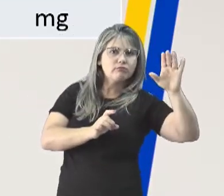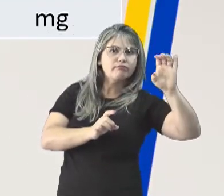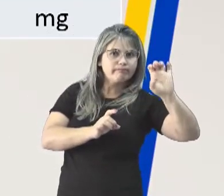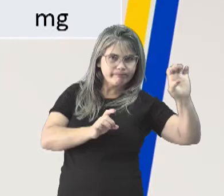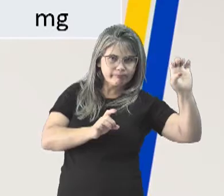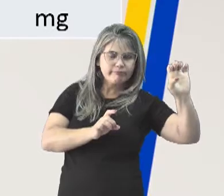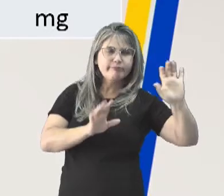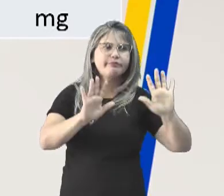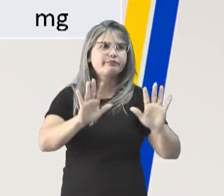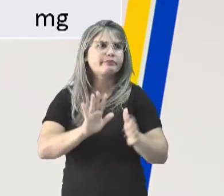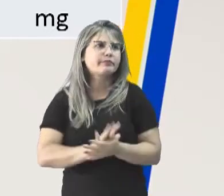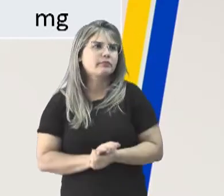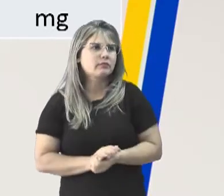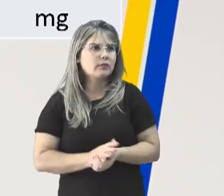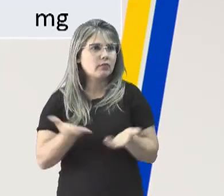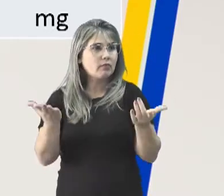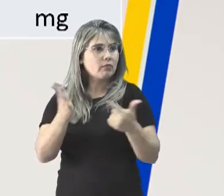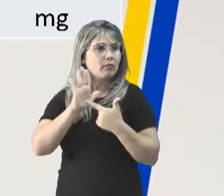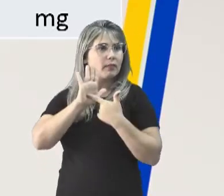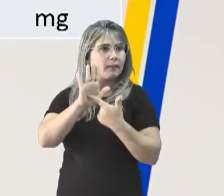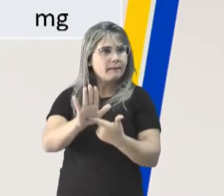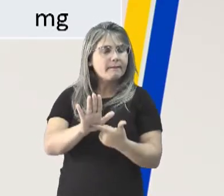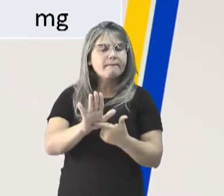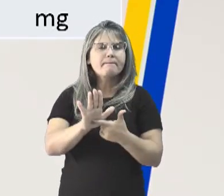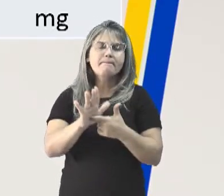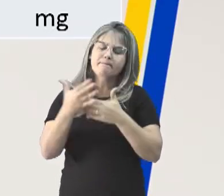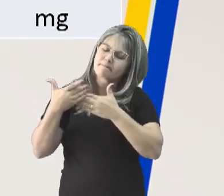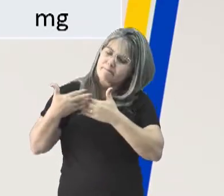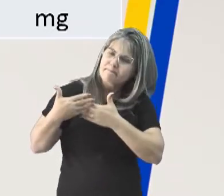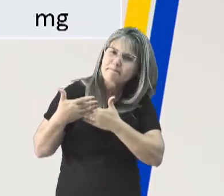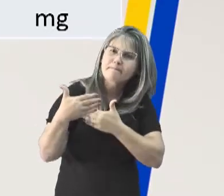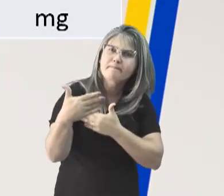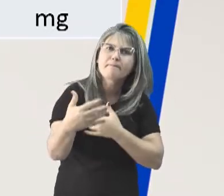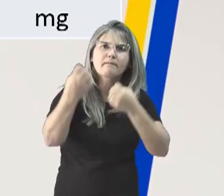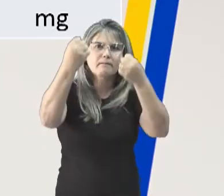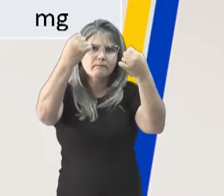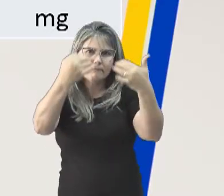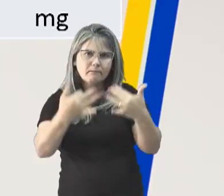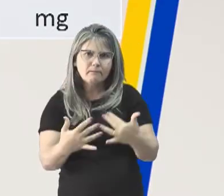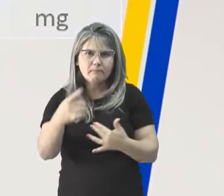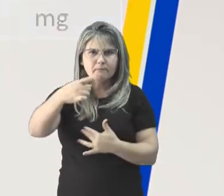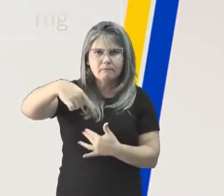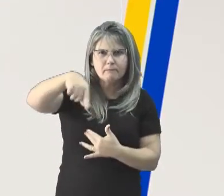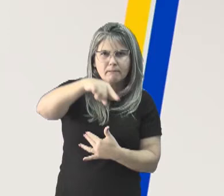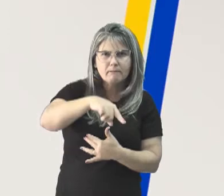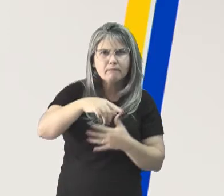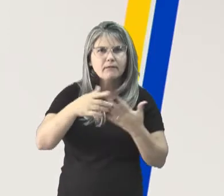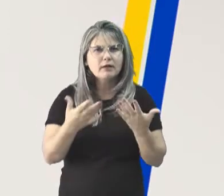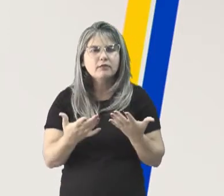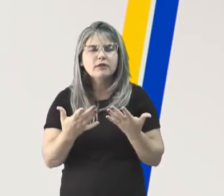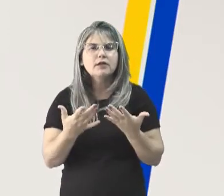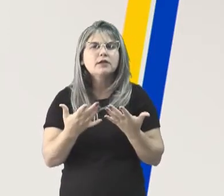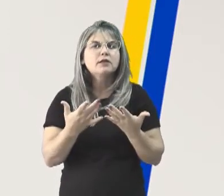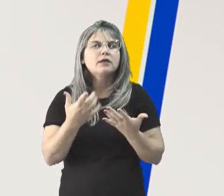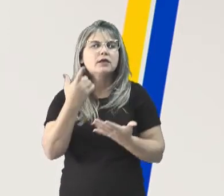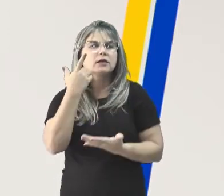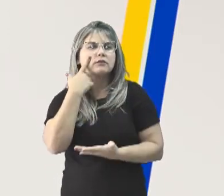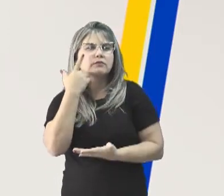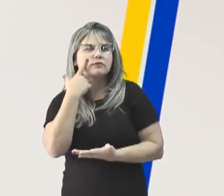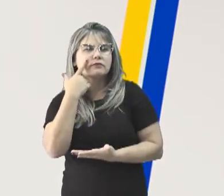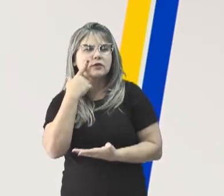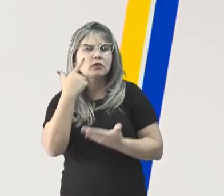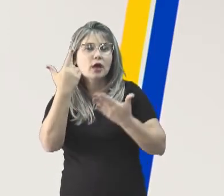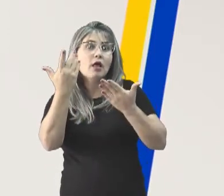estar reforçando elas aqui durante a nossa aula de hoje, quando a gente vai estar trabalhando com as questões de prova. E